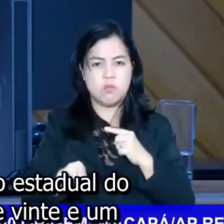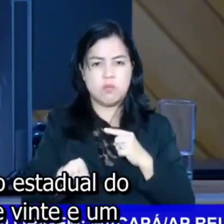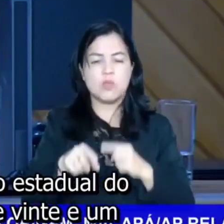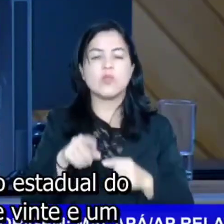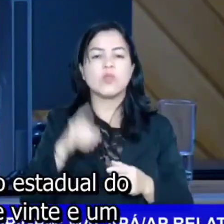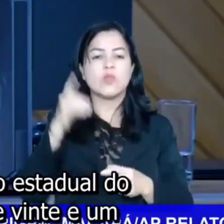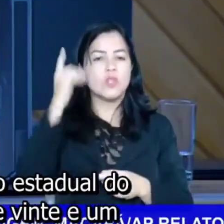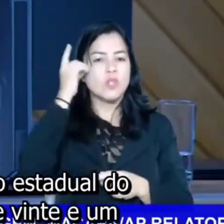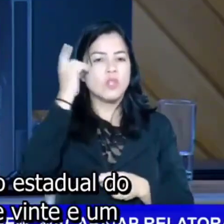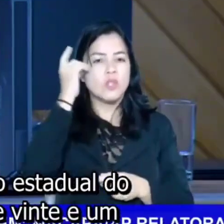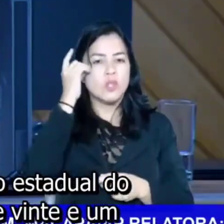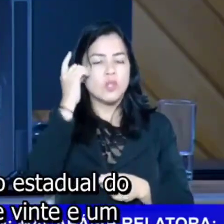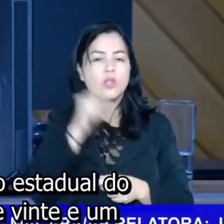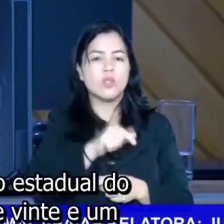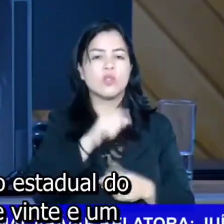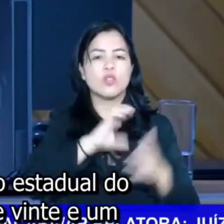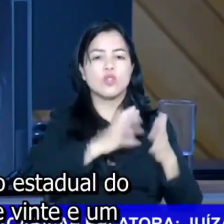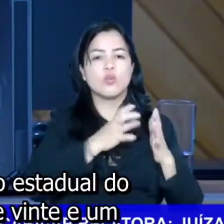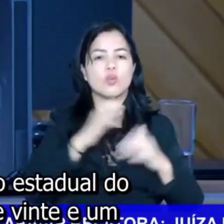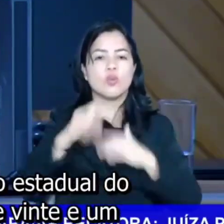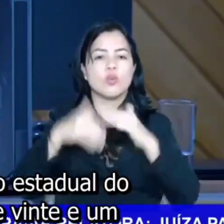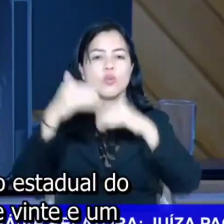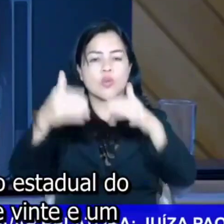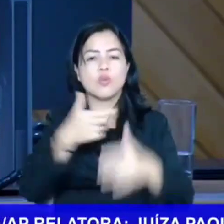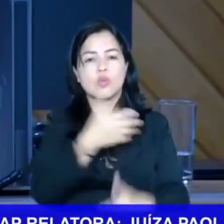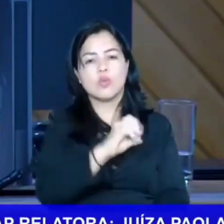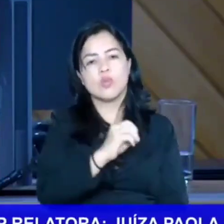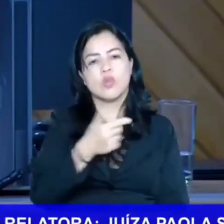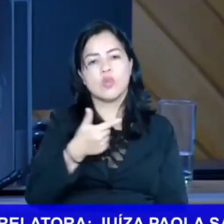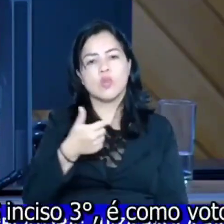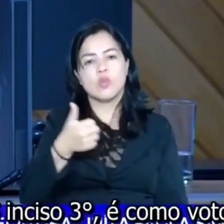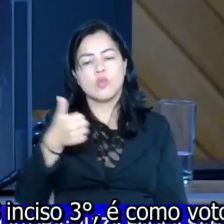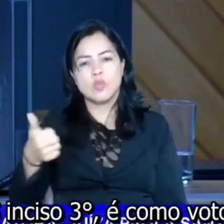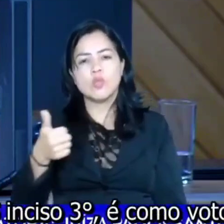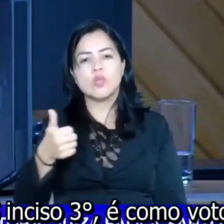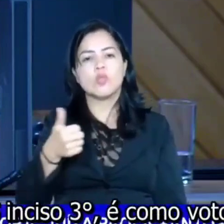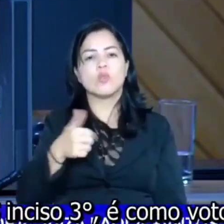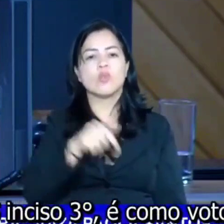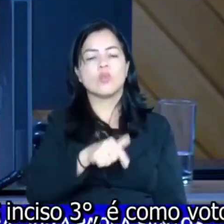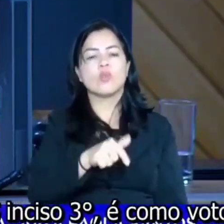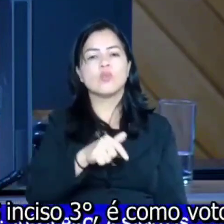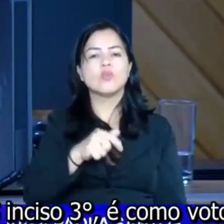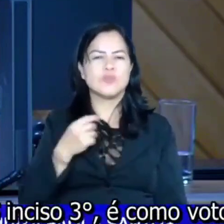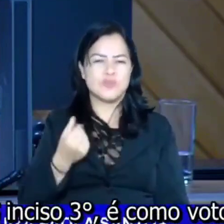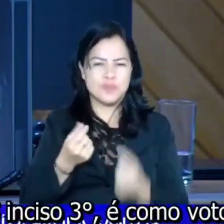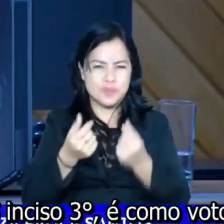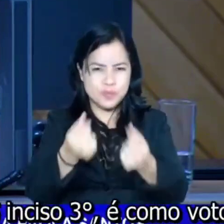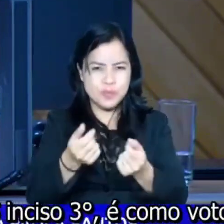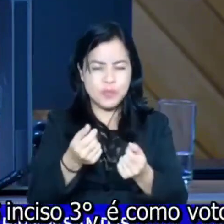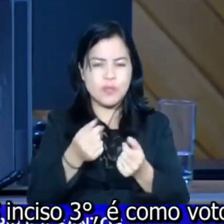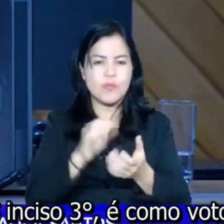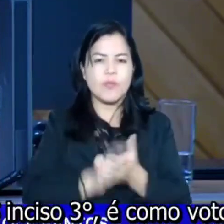Estadual do Avante relativas ao exercício financeiro 2021, com base na resolução do TSE